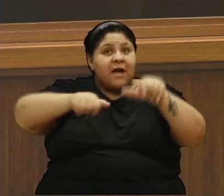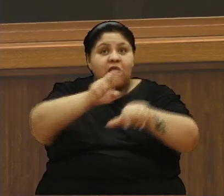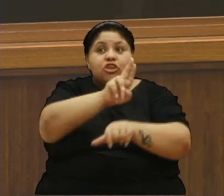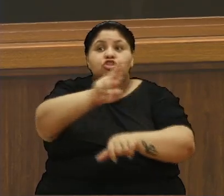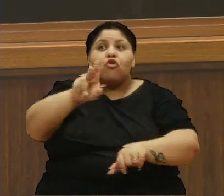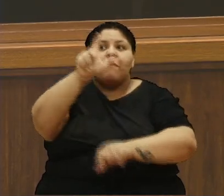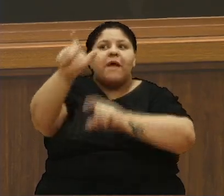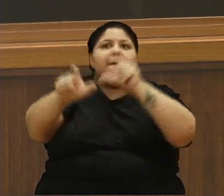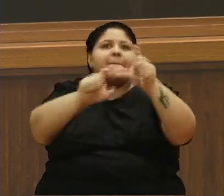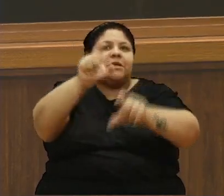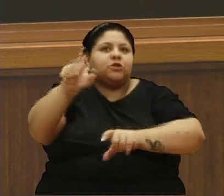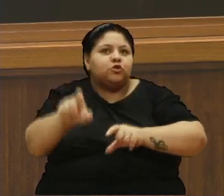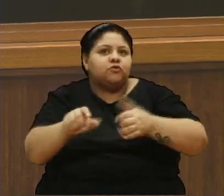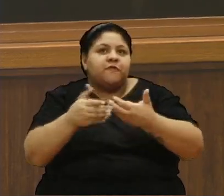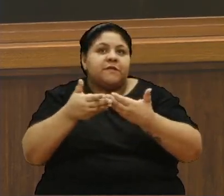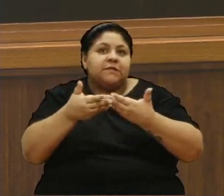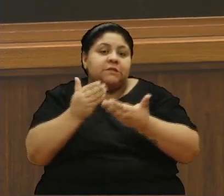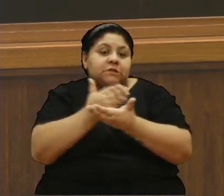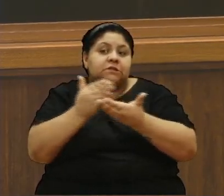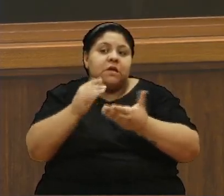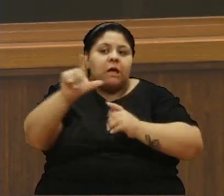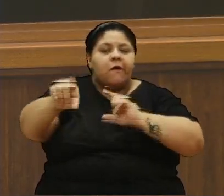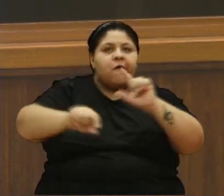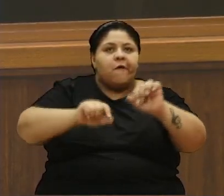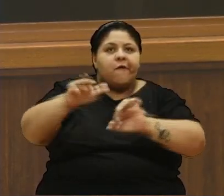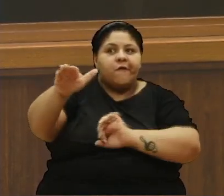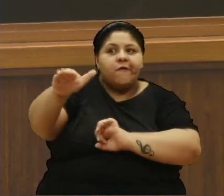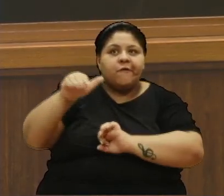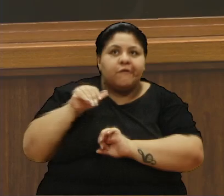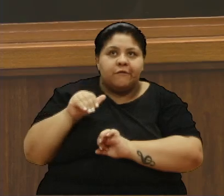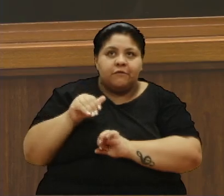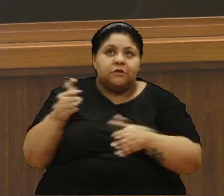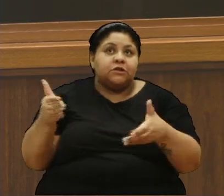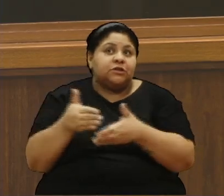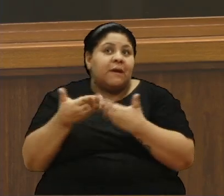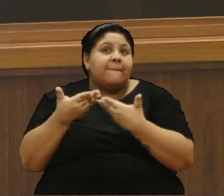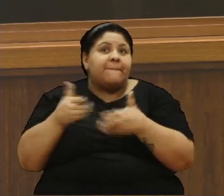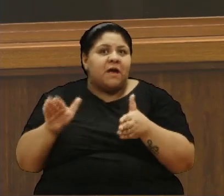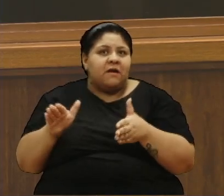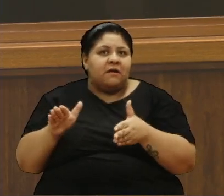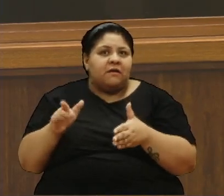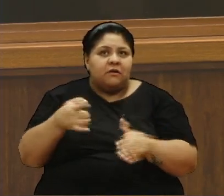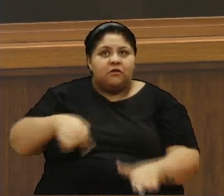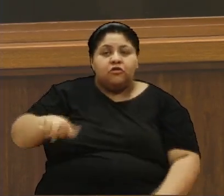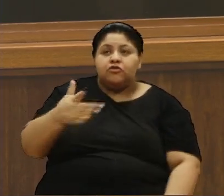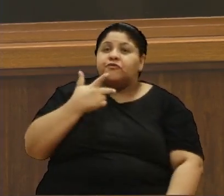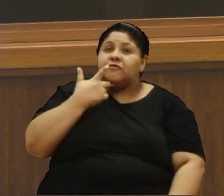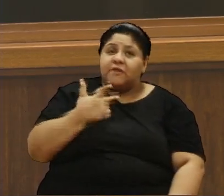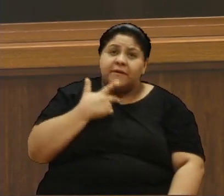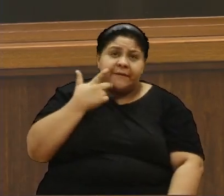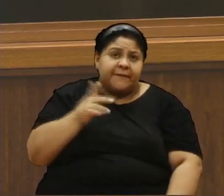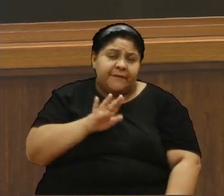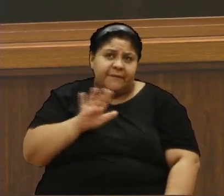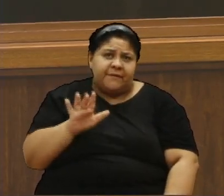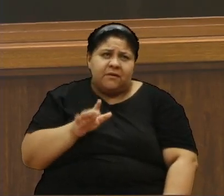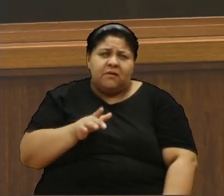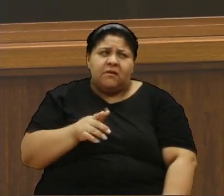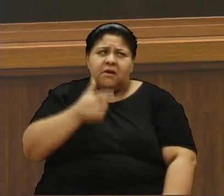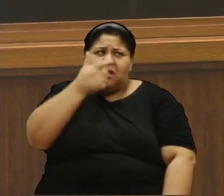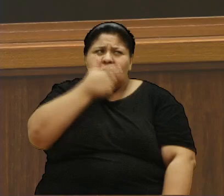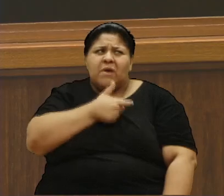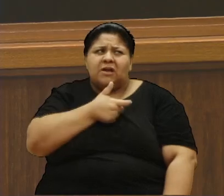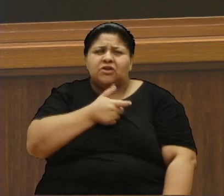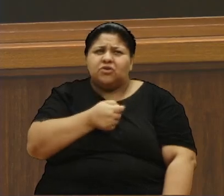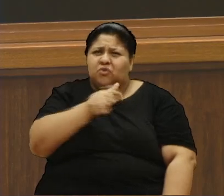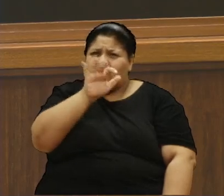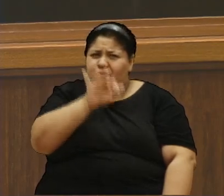uma seleção e vai chamar a seleção que já está aberta. Isso nós comentamos, está para acabar agora, eu